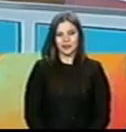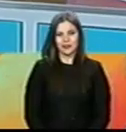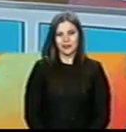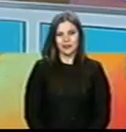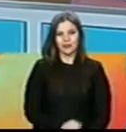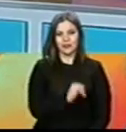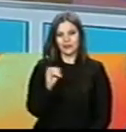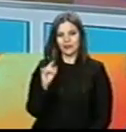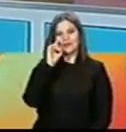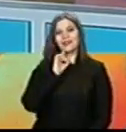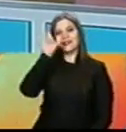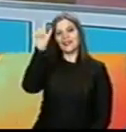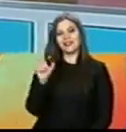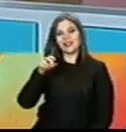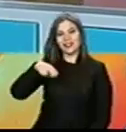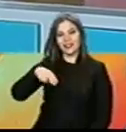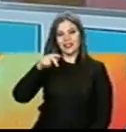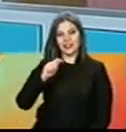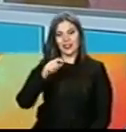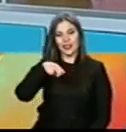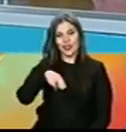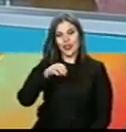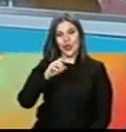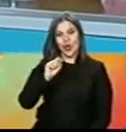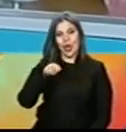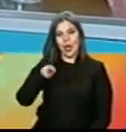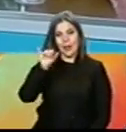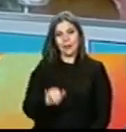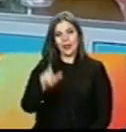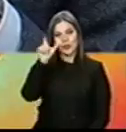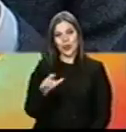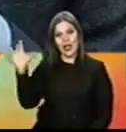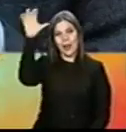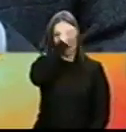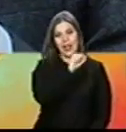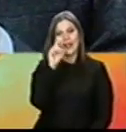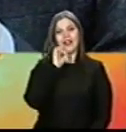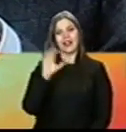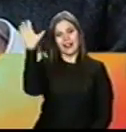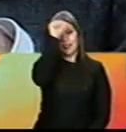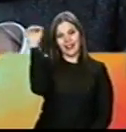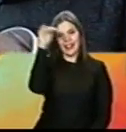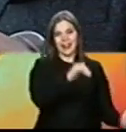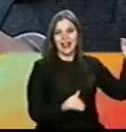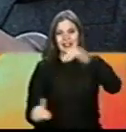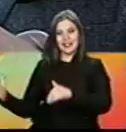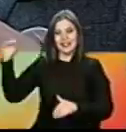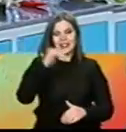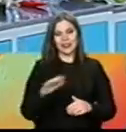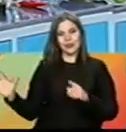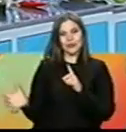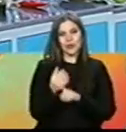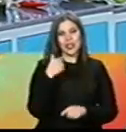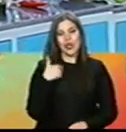E tu? Noemi, também és campeã de qualquer competição? Coisa. Da natação. Da natação. Ah, e o que é que já ganhaste? Sou